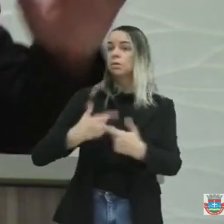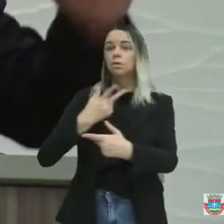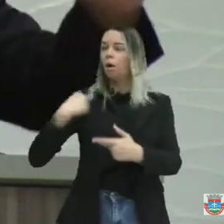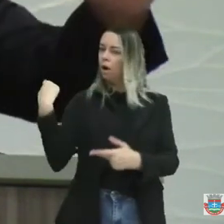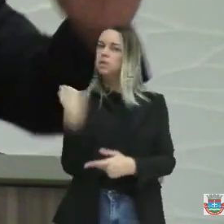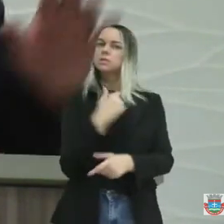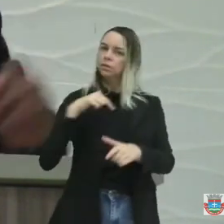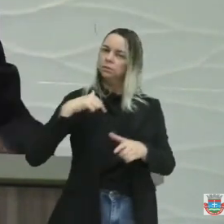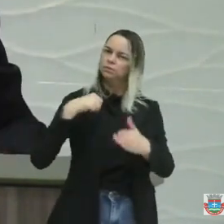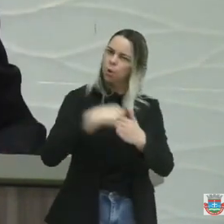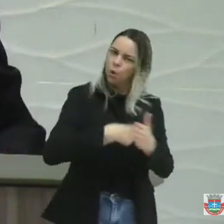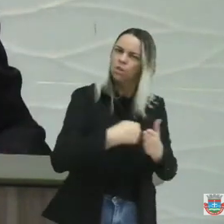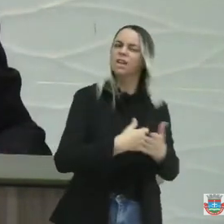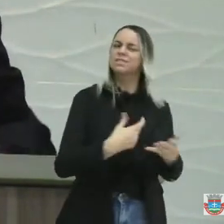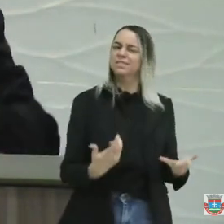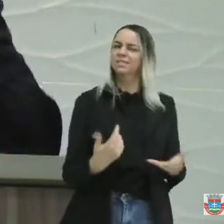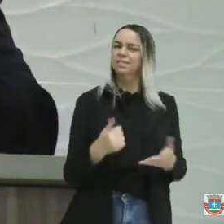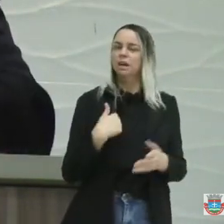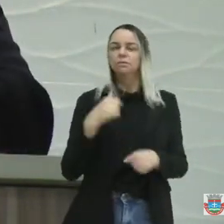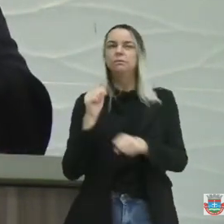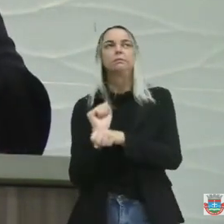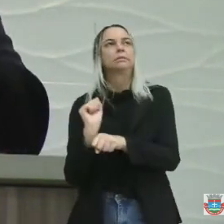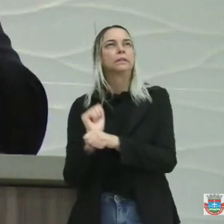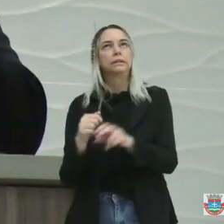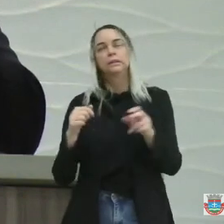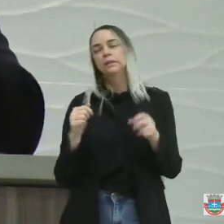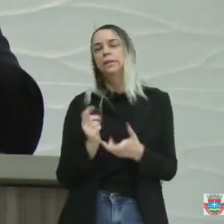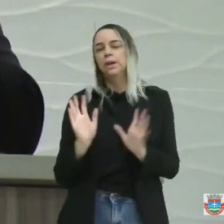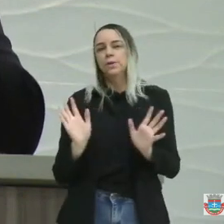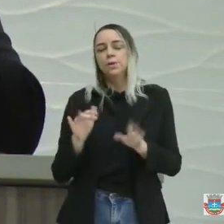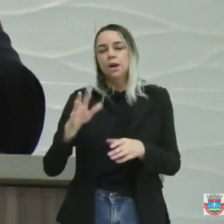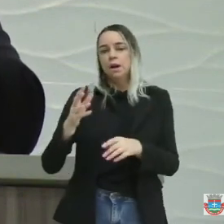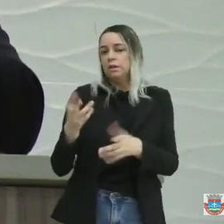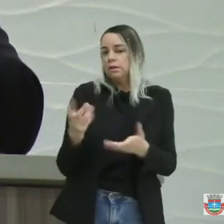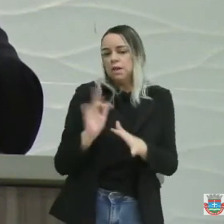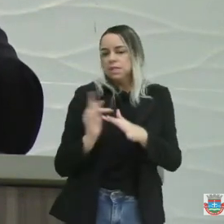gosto de estar espalhando coisas em redes sociais,